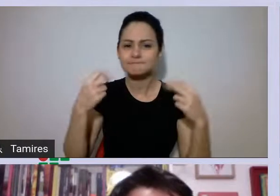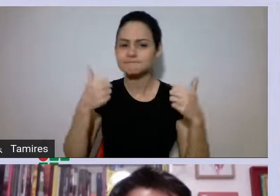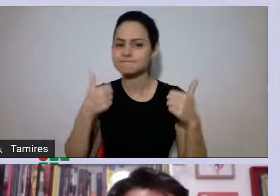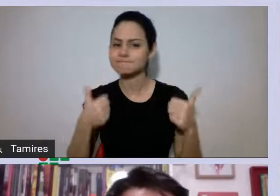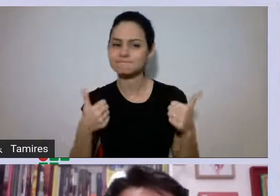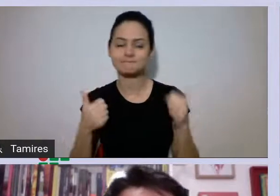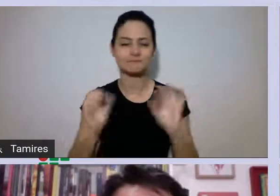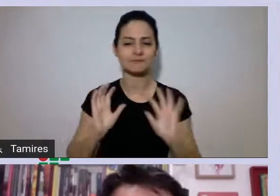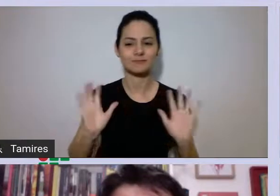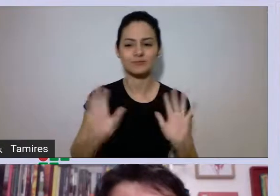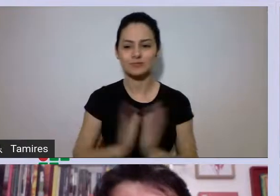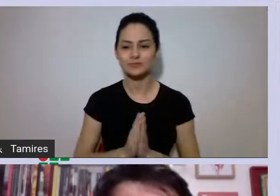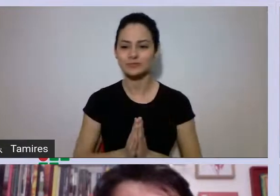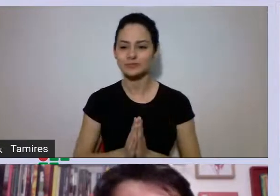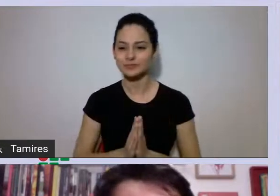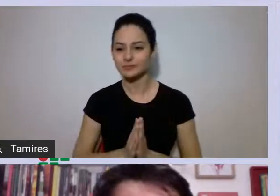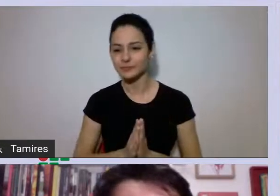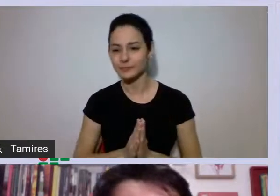bem?